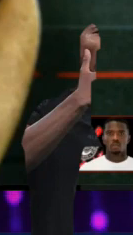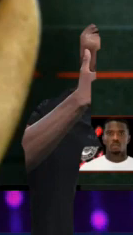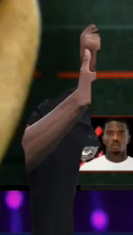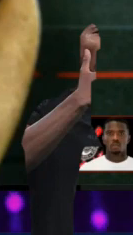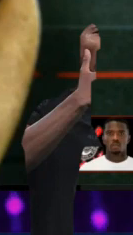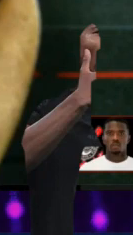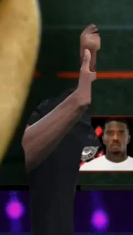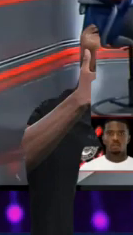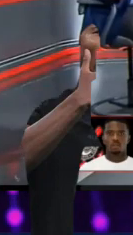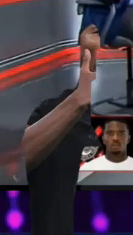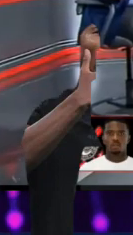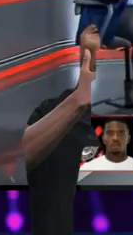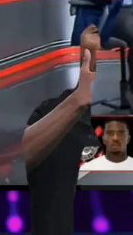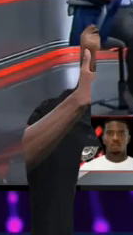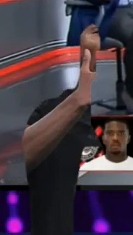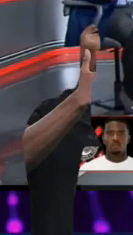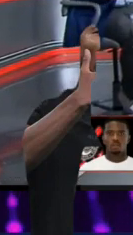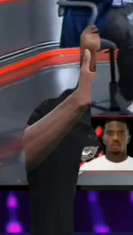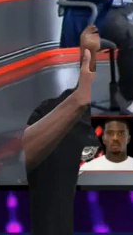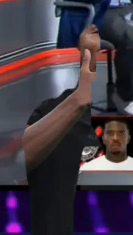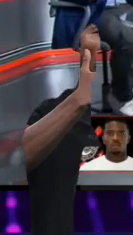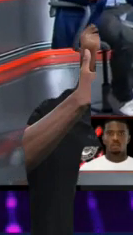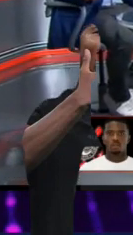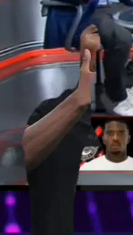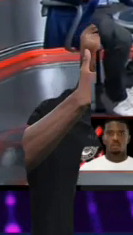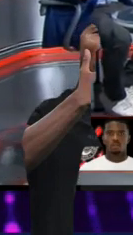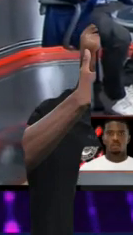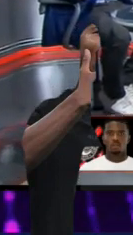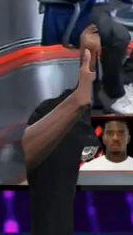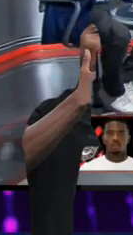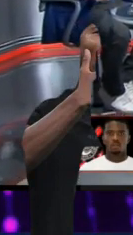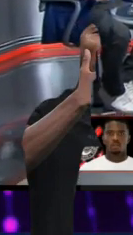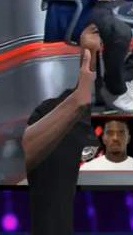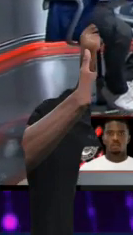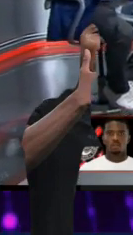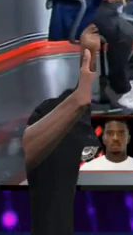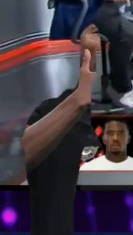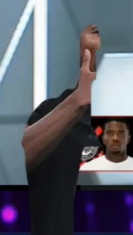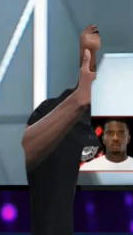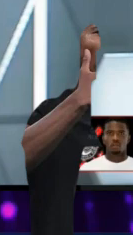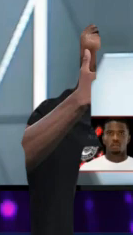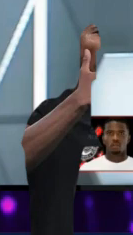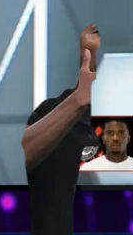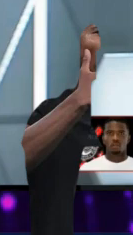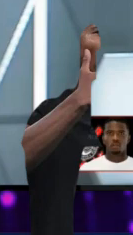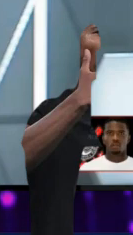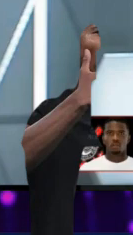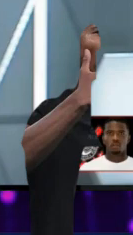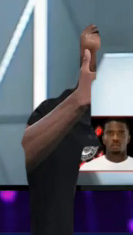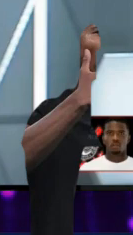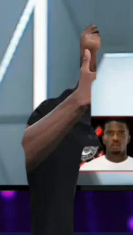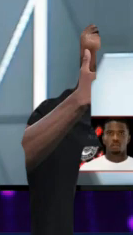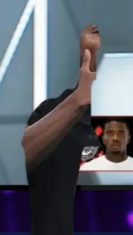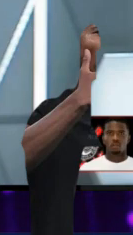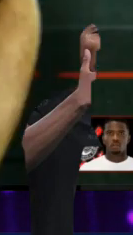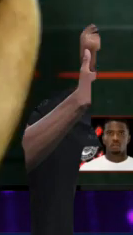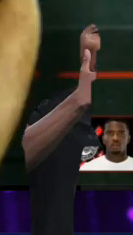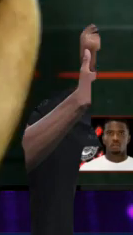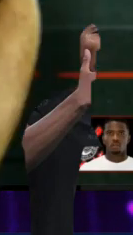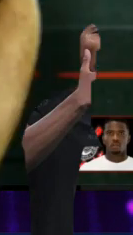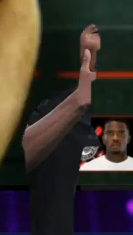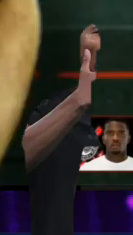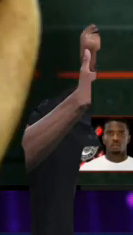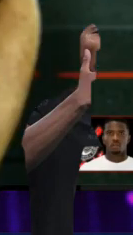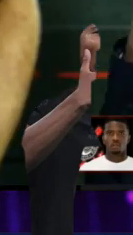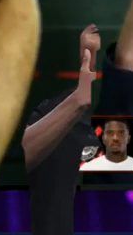contra, que não foi... Faz. Não, ele não foi culpado. Exato, mas... Mas deve ter deve alguém ter visto que... aquilo. Aí ele já... Aí ele fala